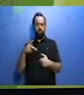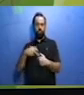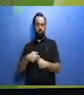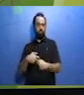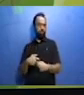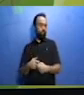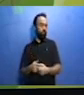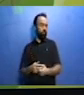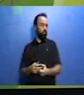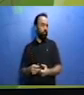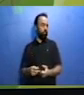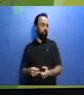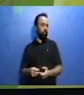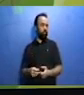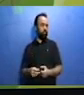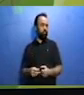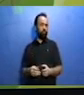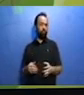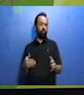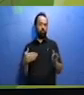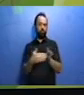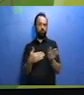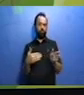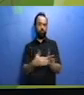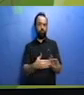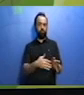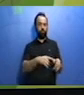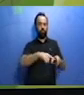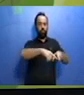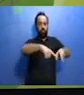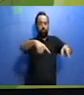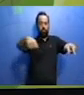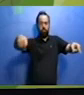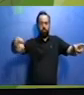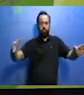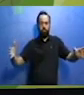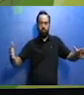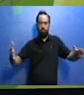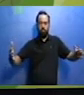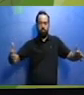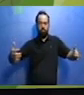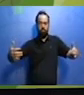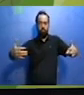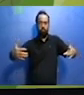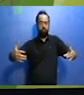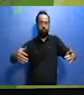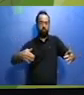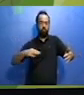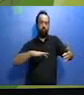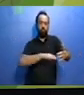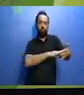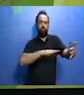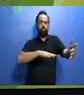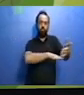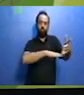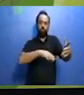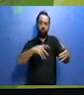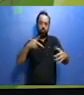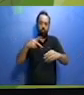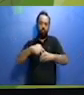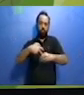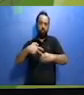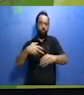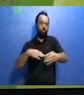mar. Essas barreiras, elas contêm material absorvente que, além de impedir que